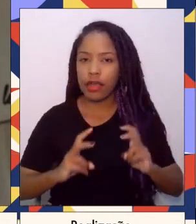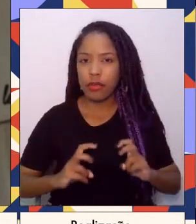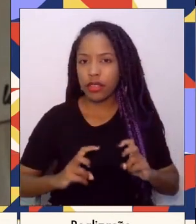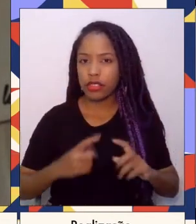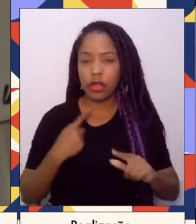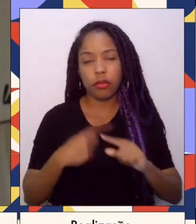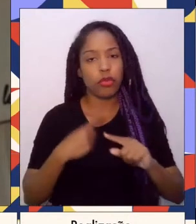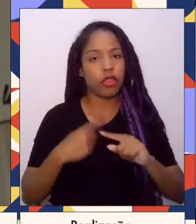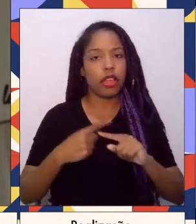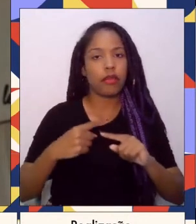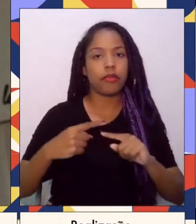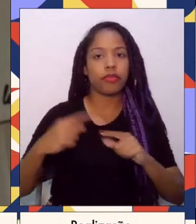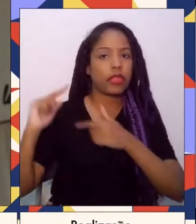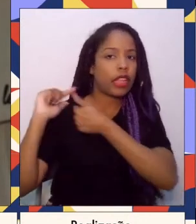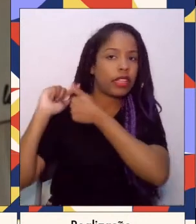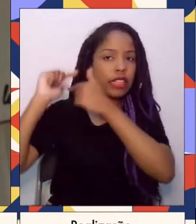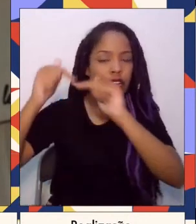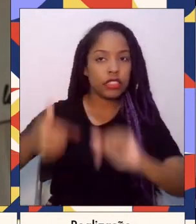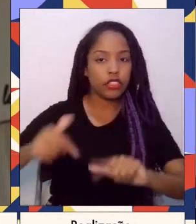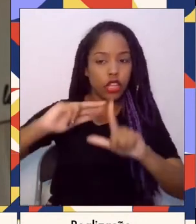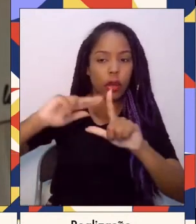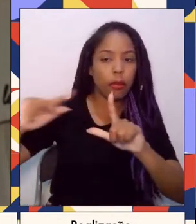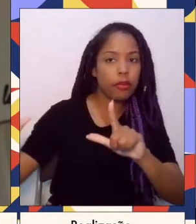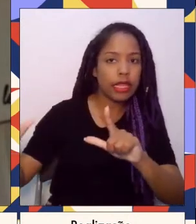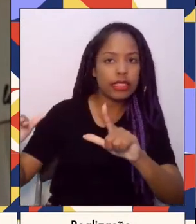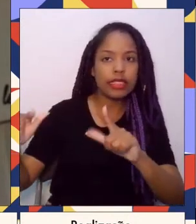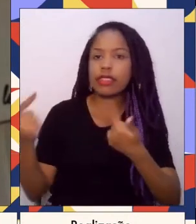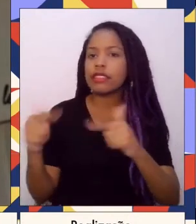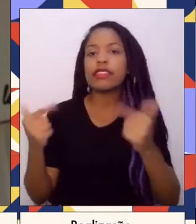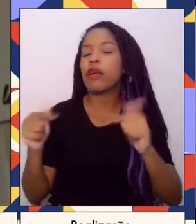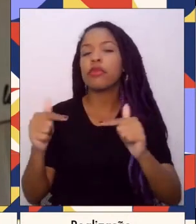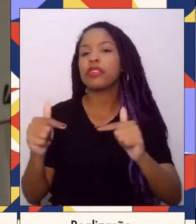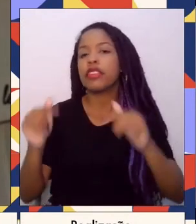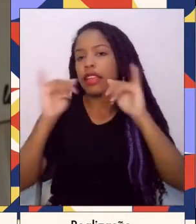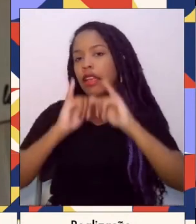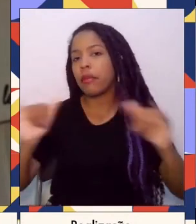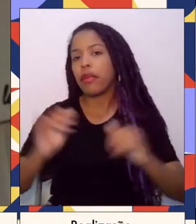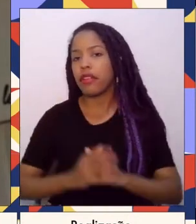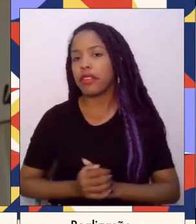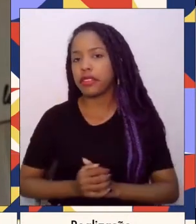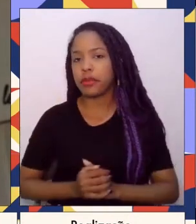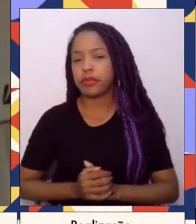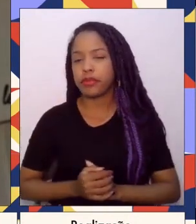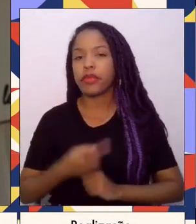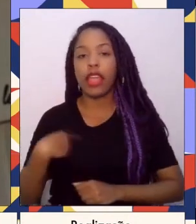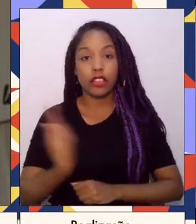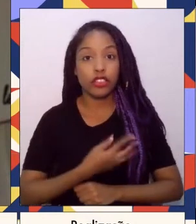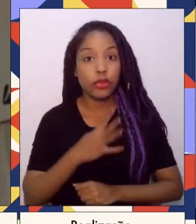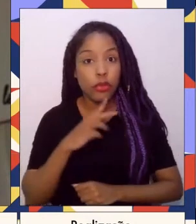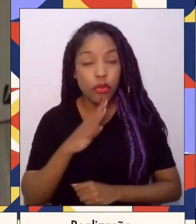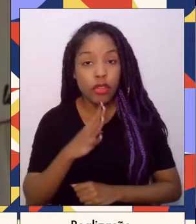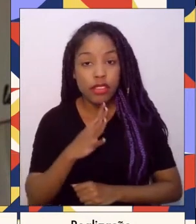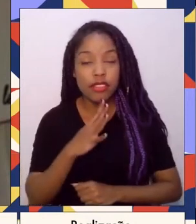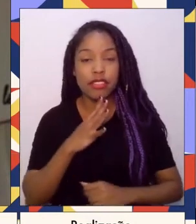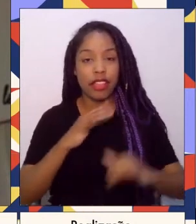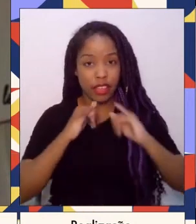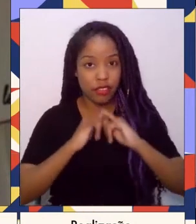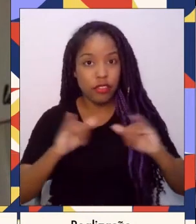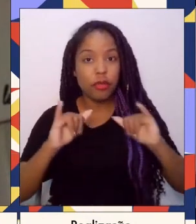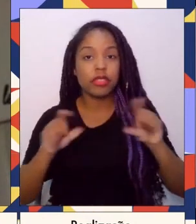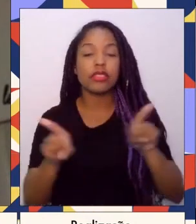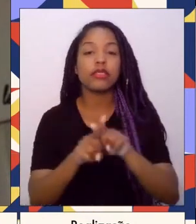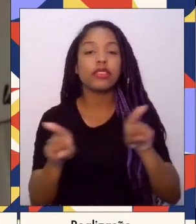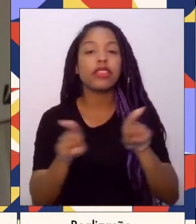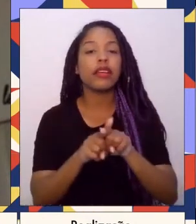mídias mais hegemônicas e não só a gente ter acesso a essa informação mas a gente também poder se agregar